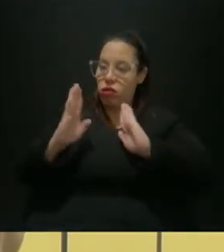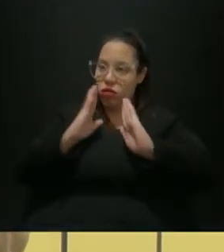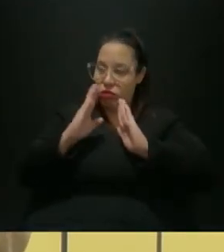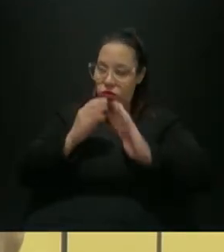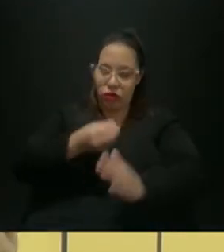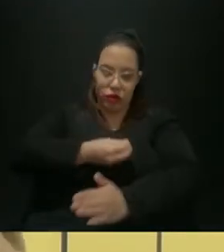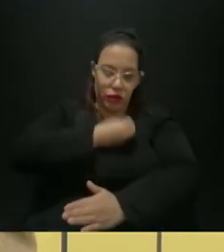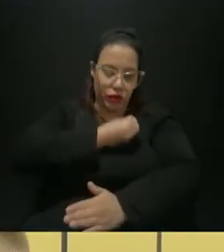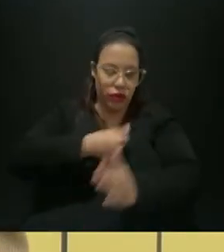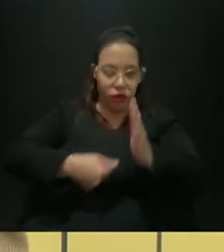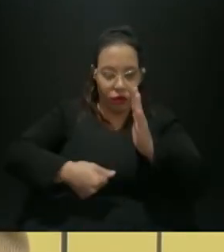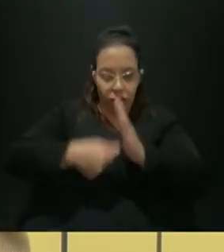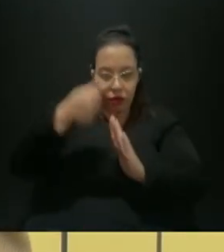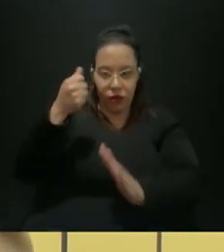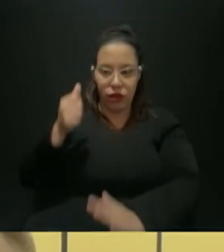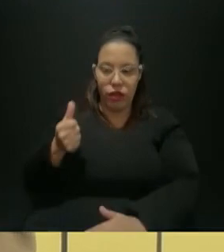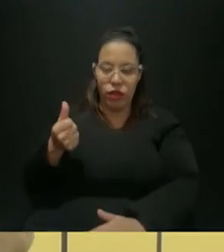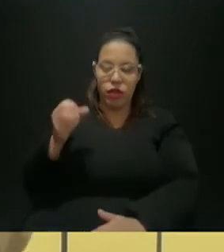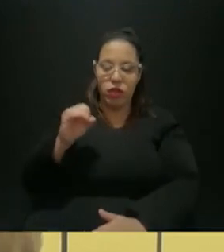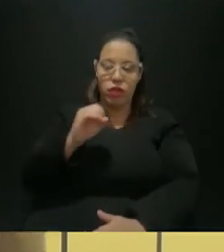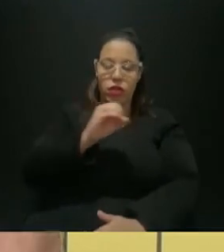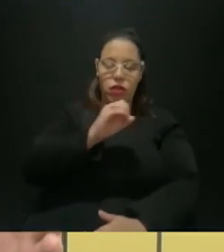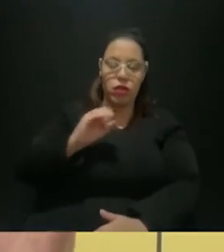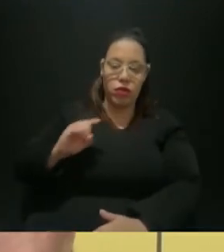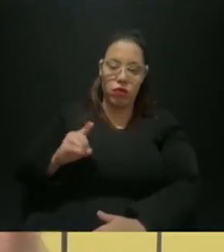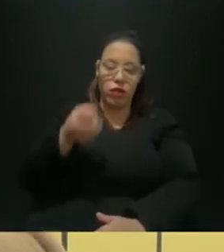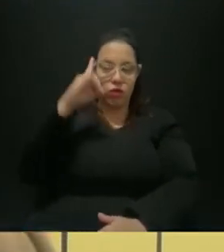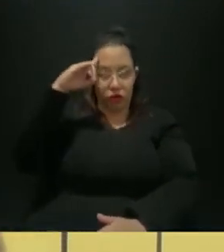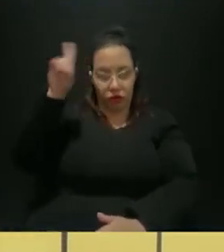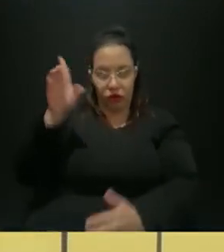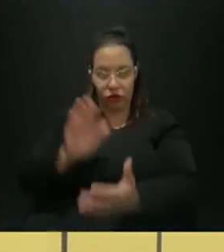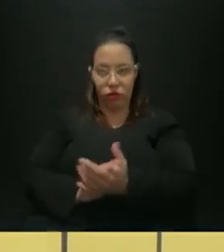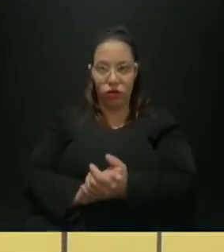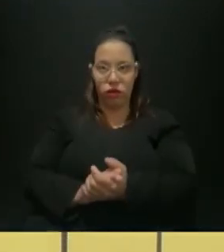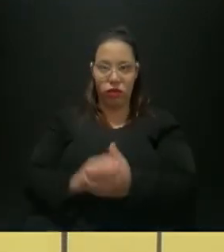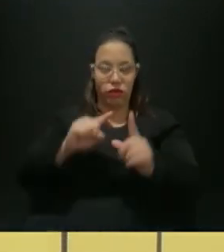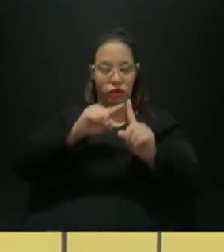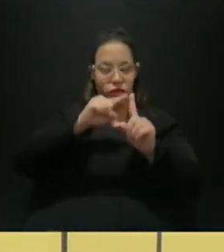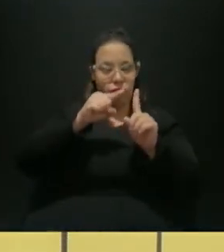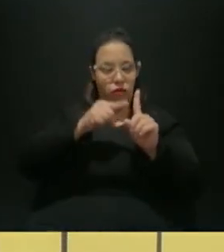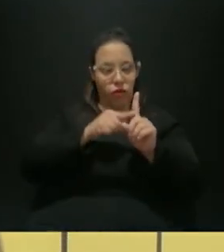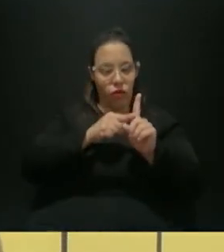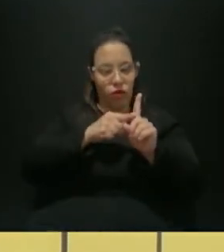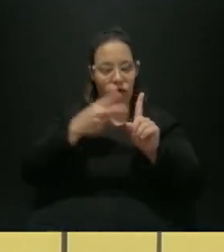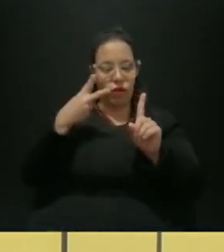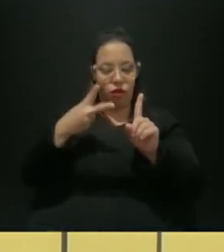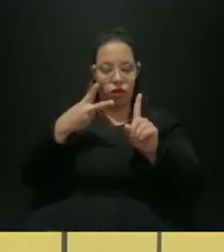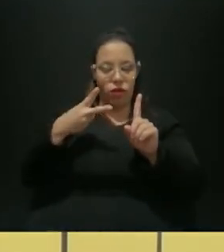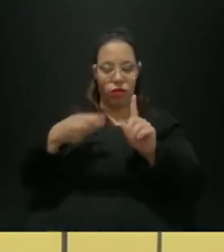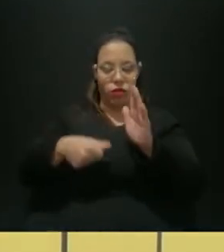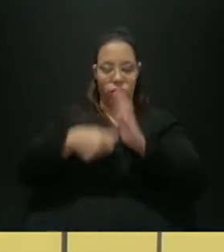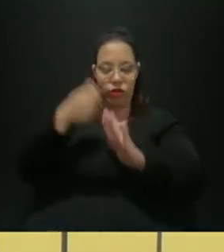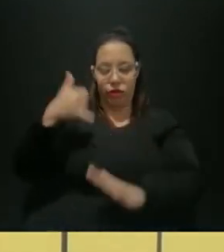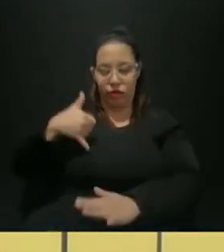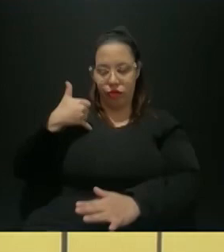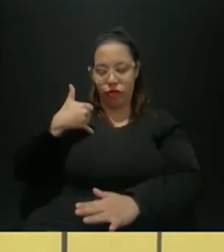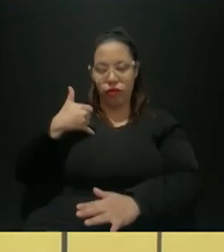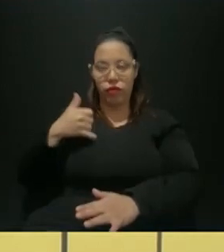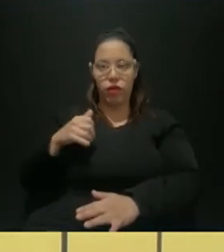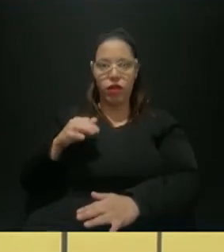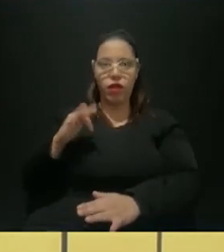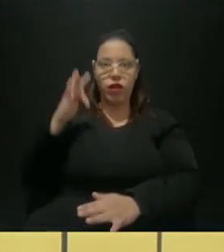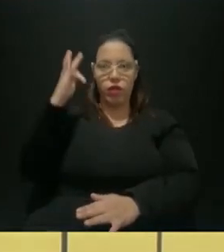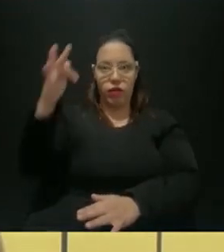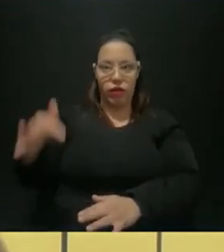primeiros 1000 dias, né, que são a gravidez e os 2 primeiros anos, que são fundamentais, depois a gente vai, né, o resto até os 5, 6